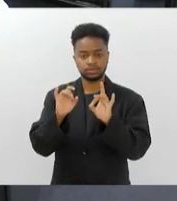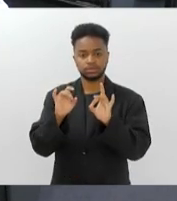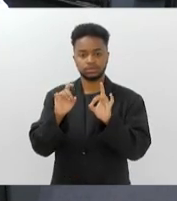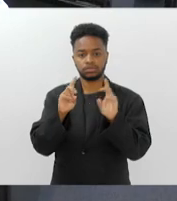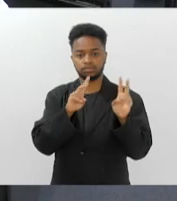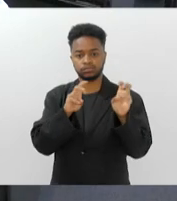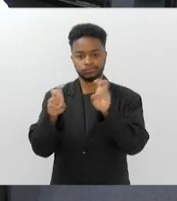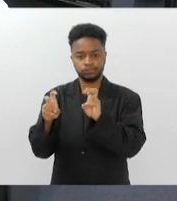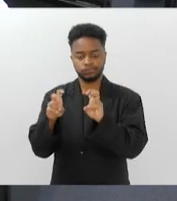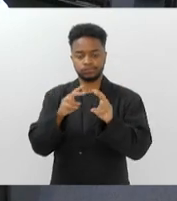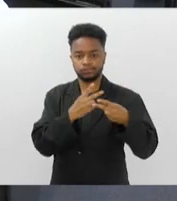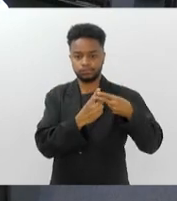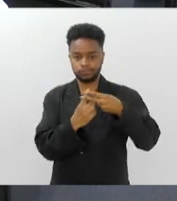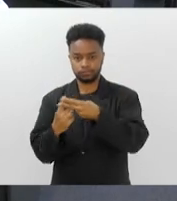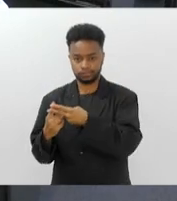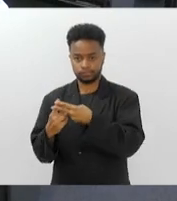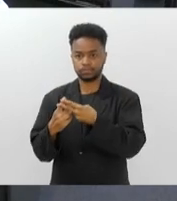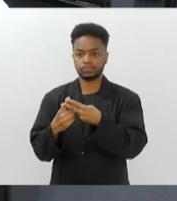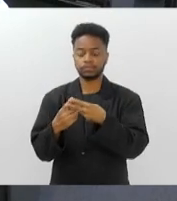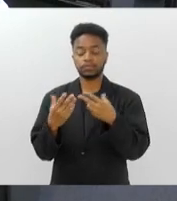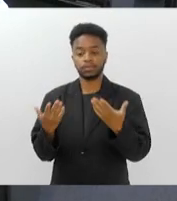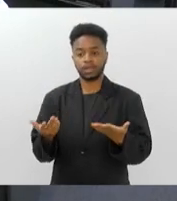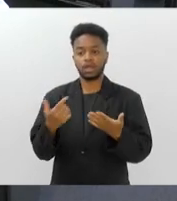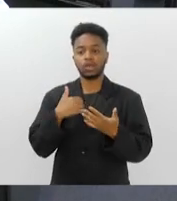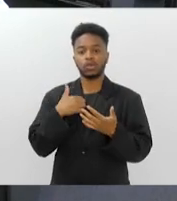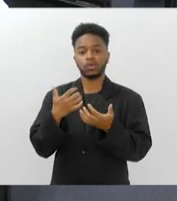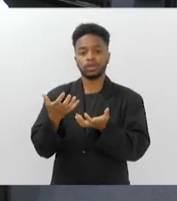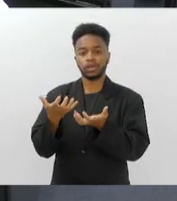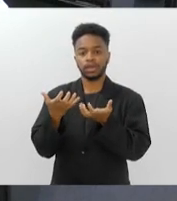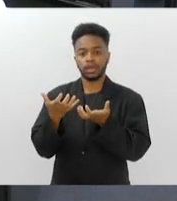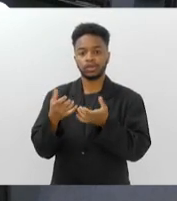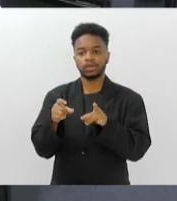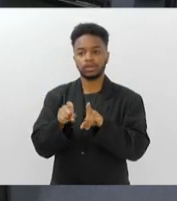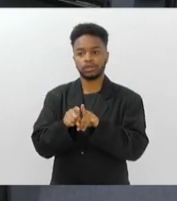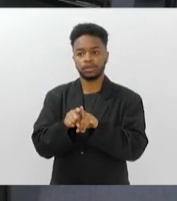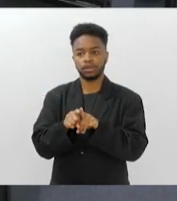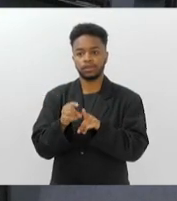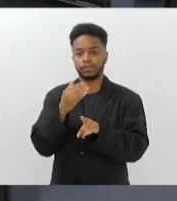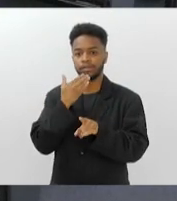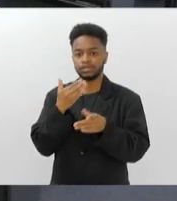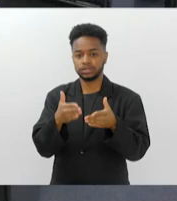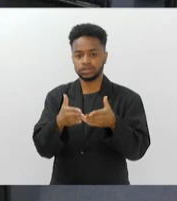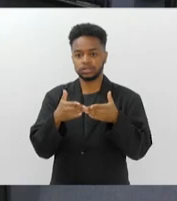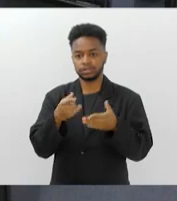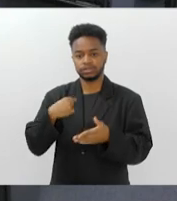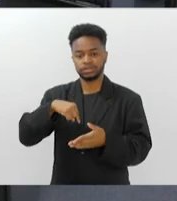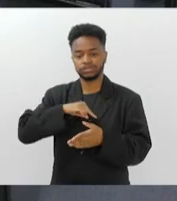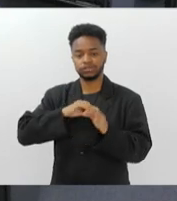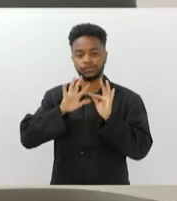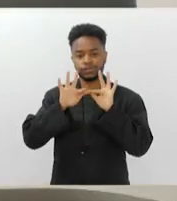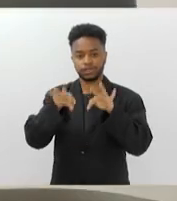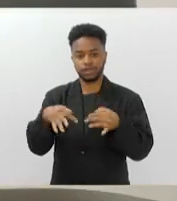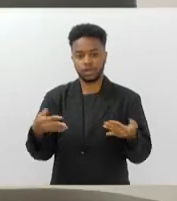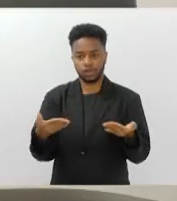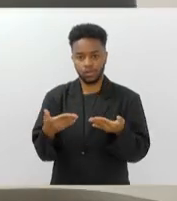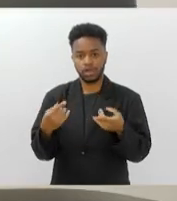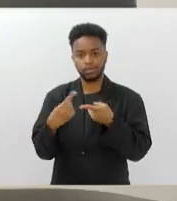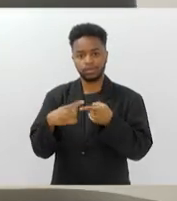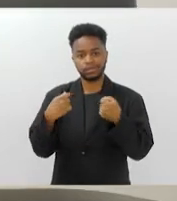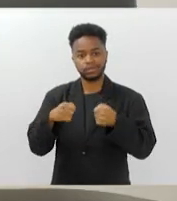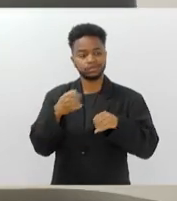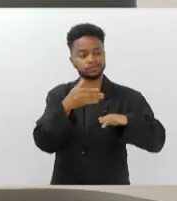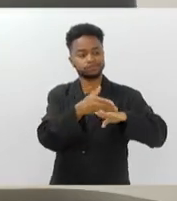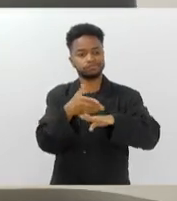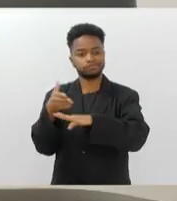assuntos penitenciários E aí eu queria já pedir licença paraa gente poder encerrar para para poder correr nas outras